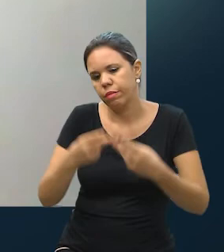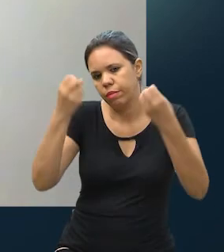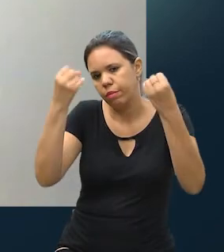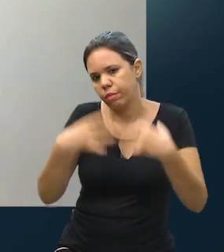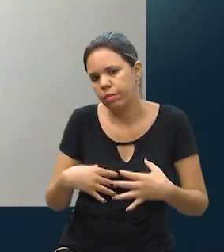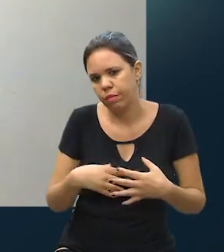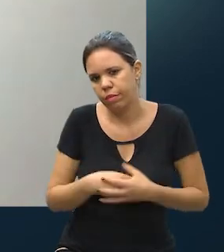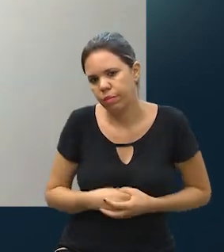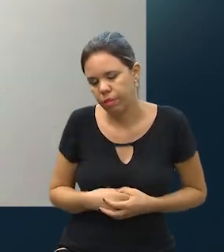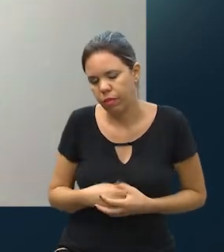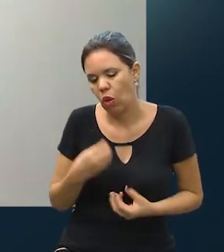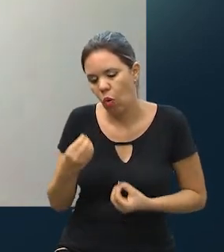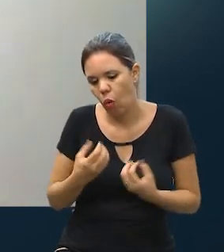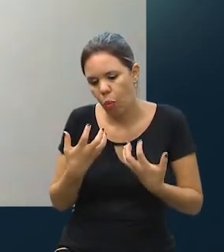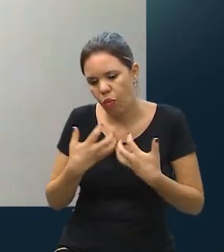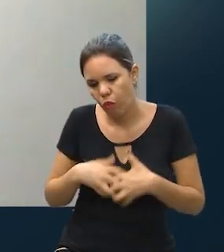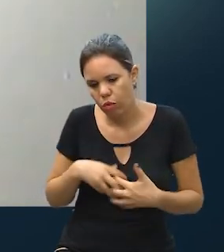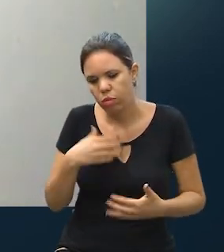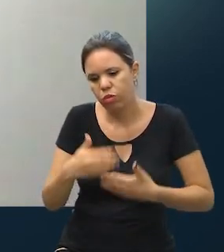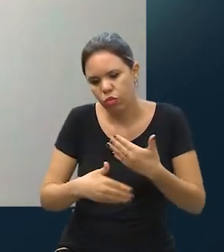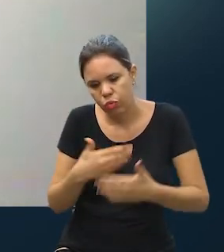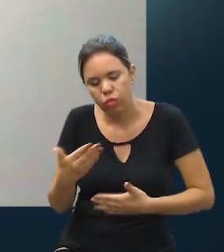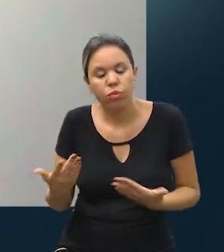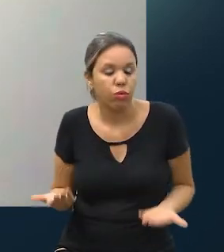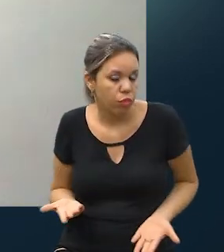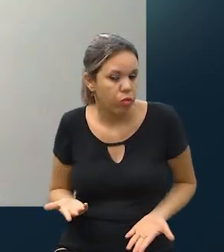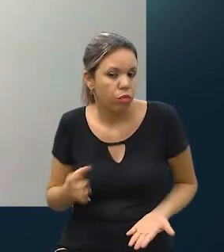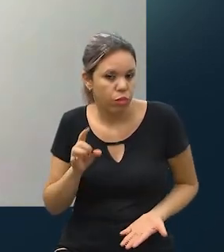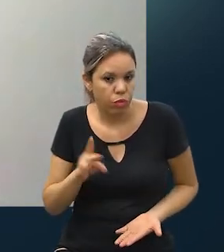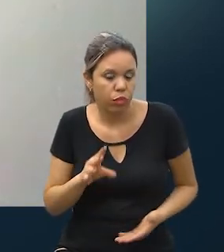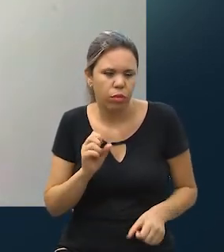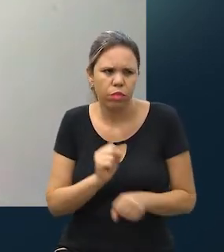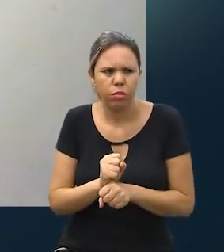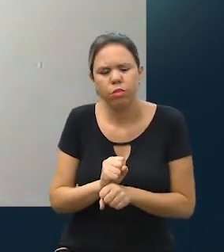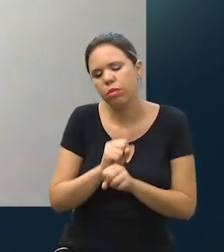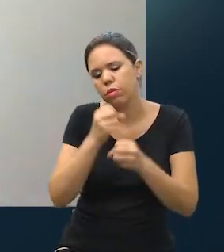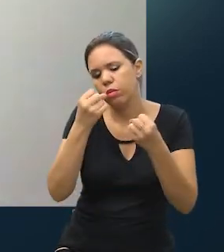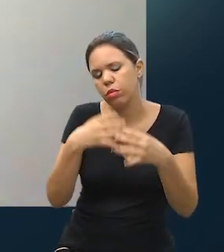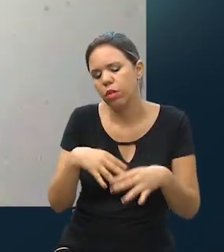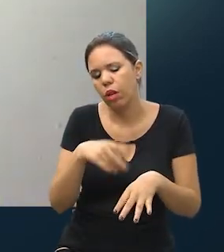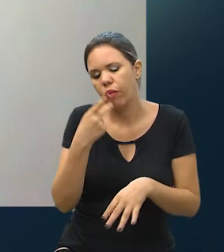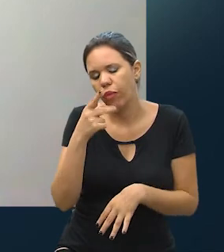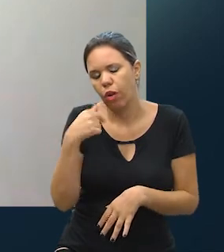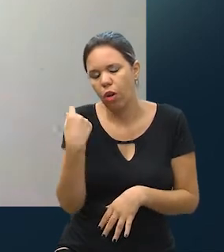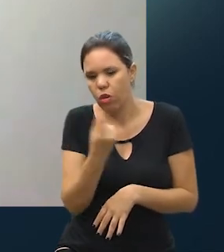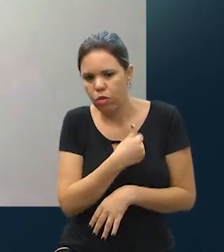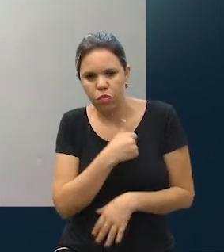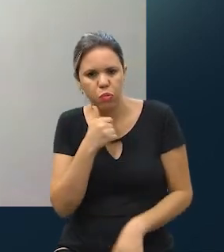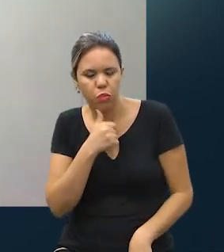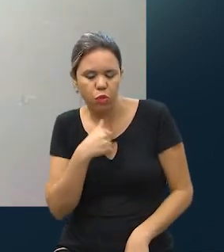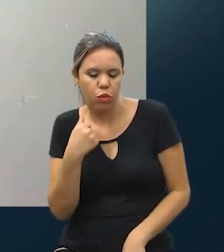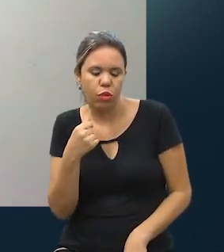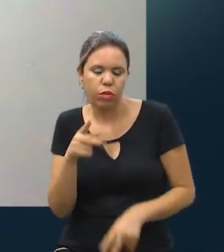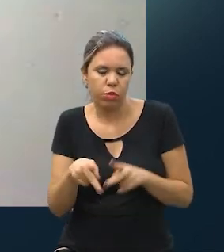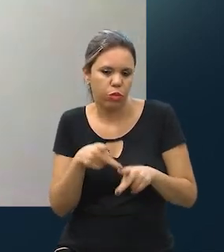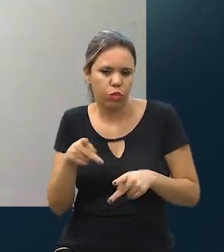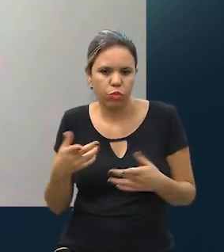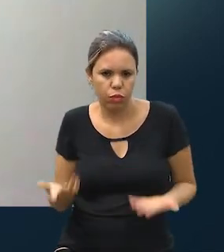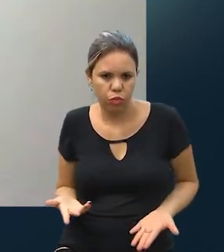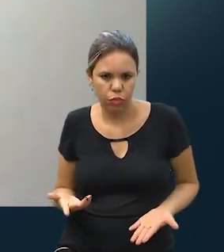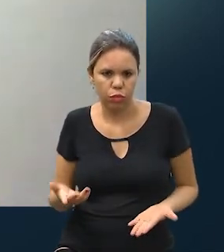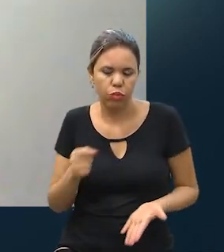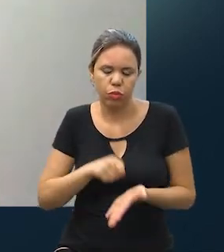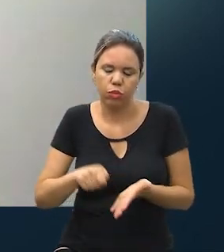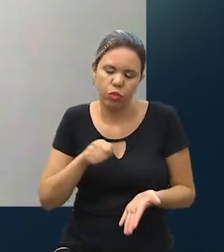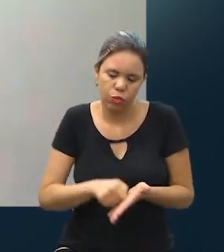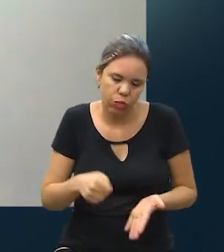explicar como funciona, o passo a passo, porque, gente, é só parar para explicar, porque nós somos dessa geração que